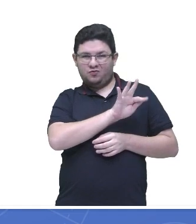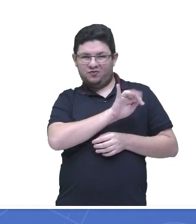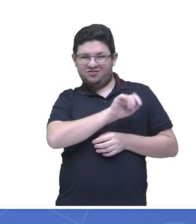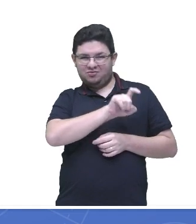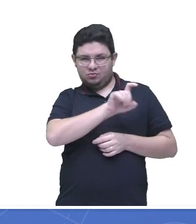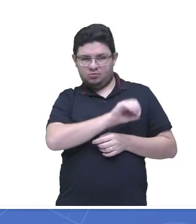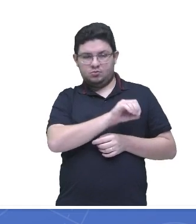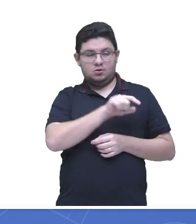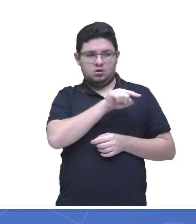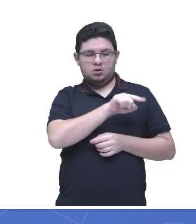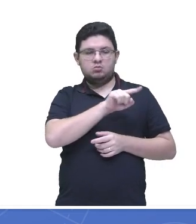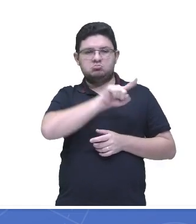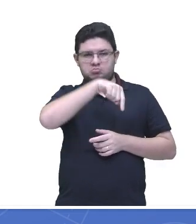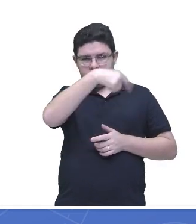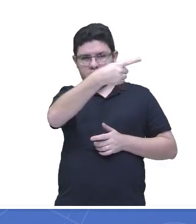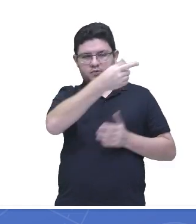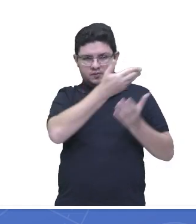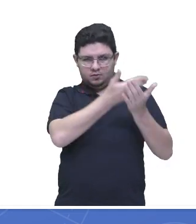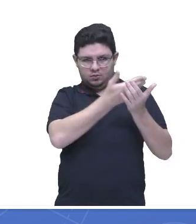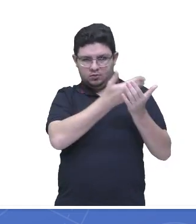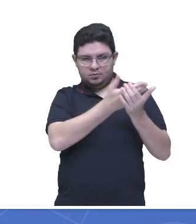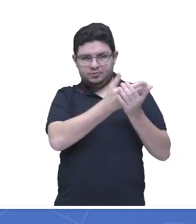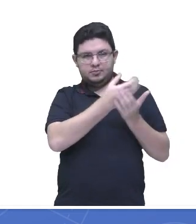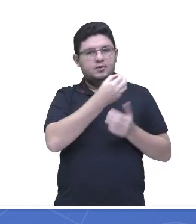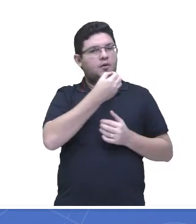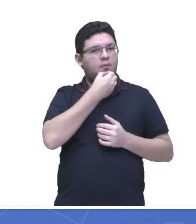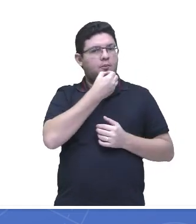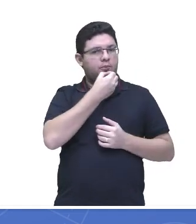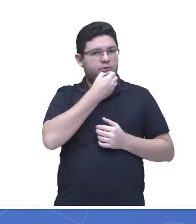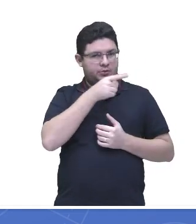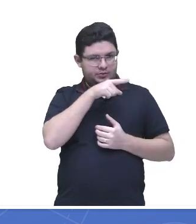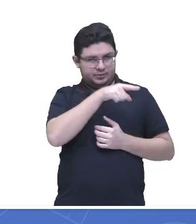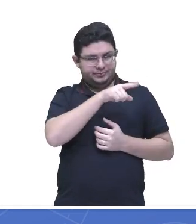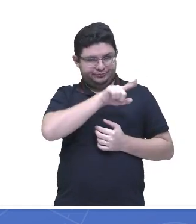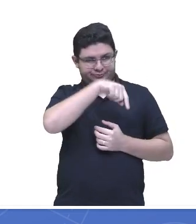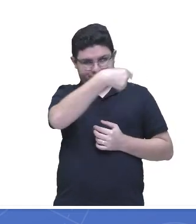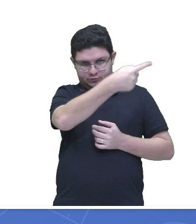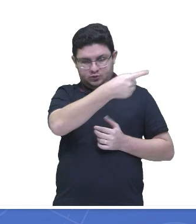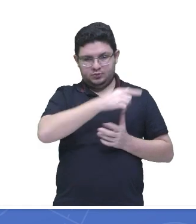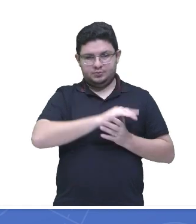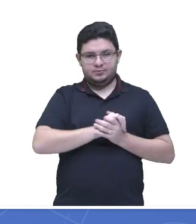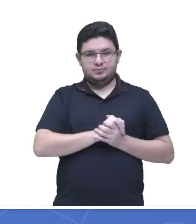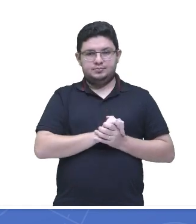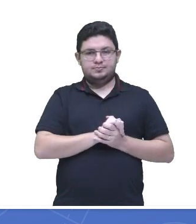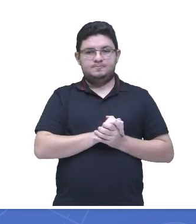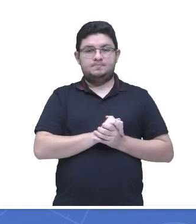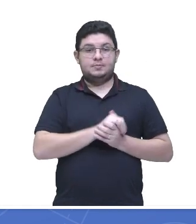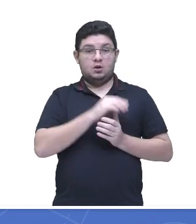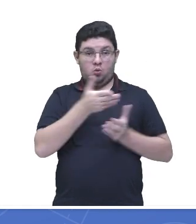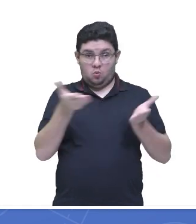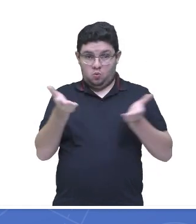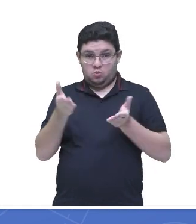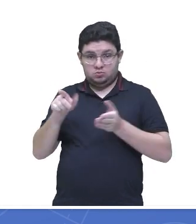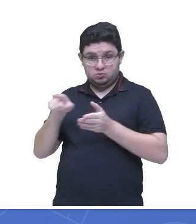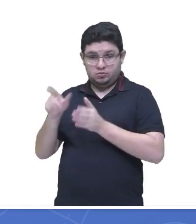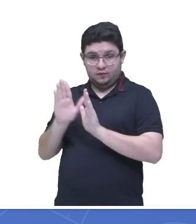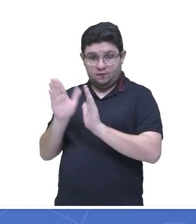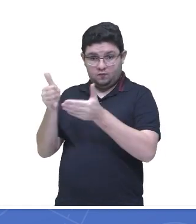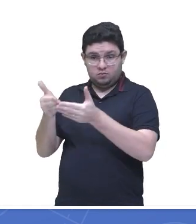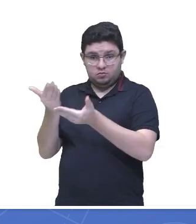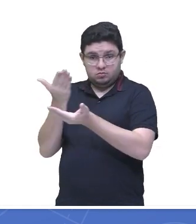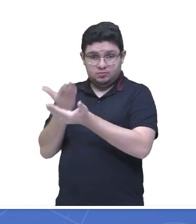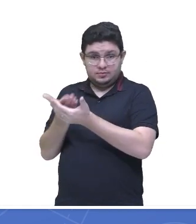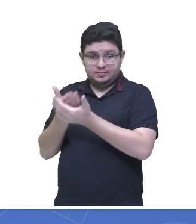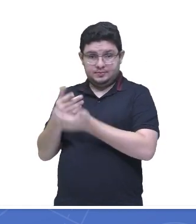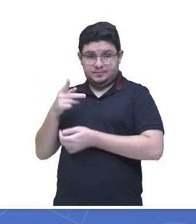vocês terão a oportunidade de aprender sobre eles em outra oportunidade. Então a aula é sobre prefixo e eu trouxe para vocês aqui